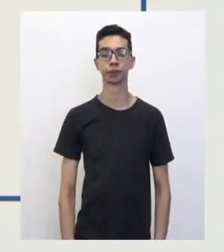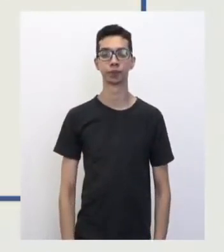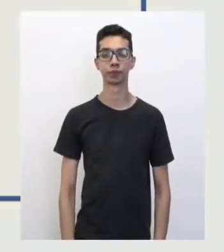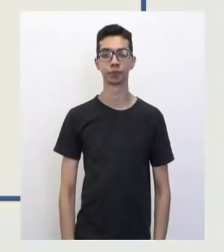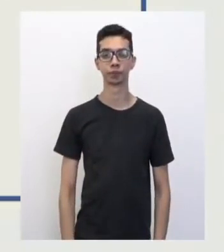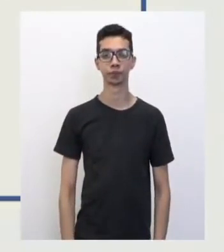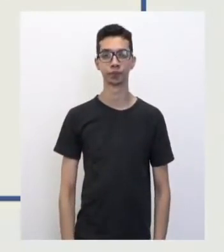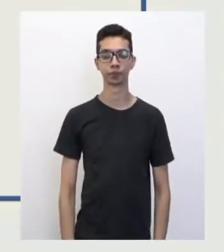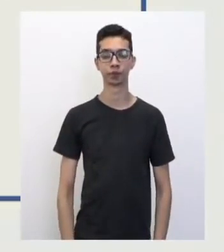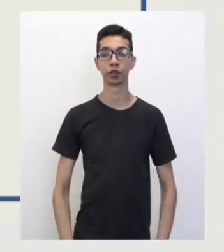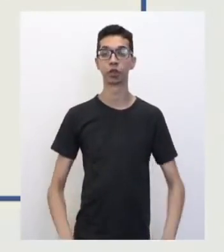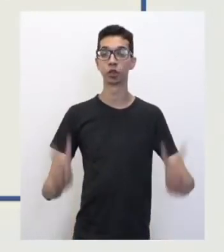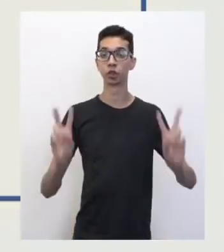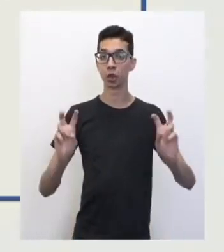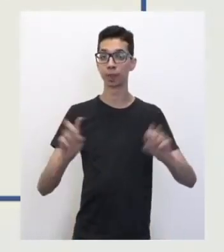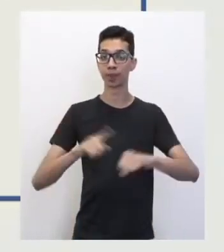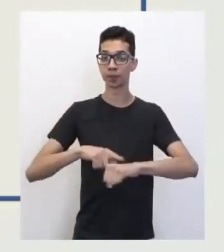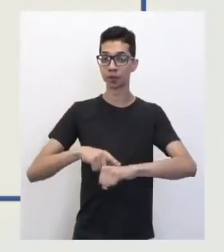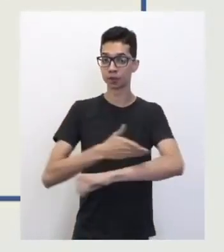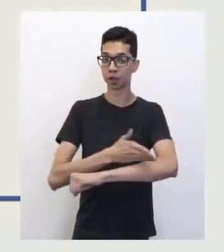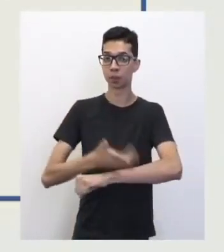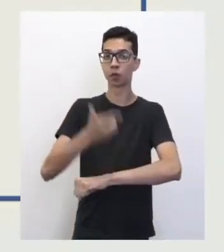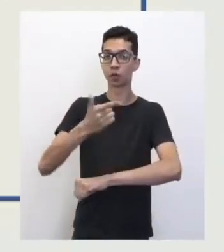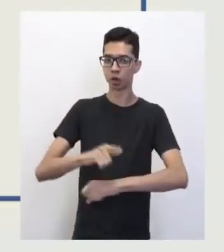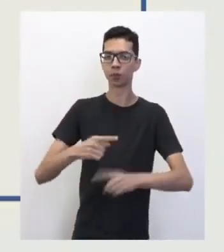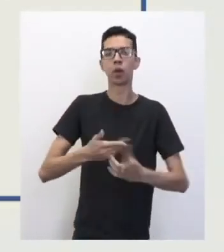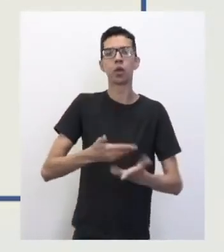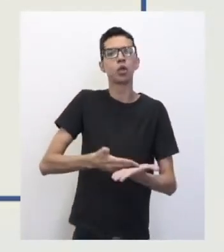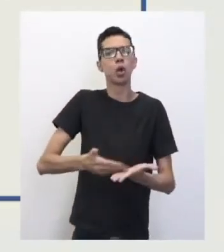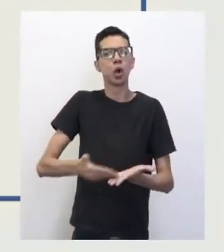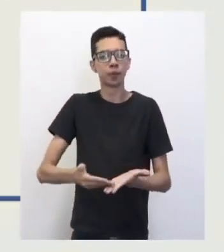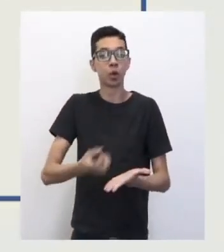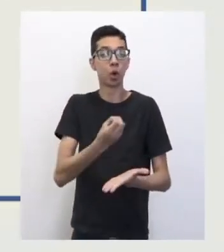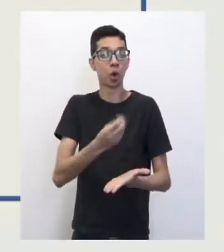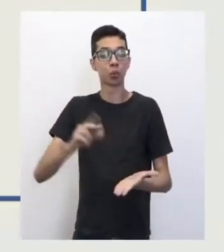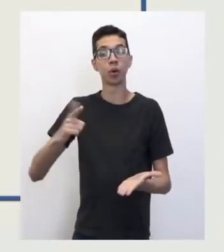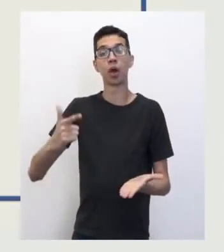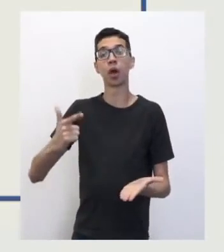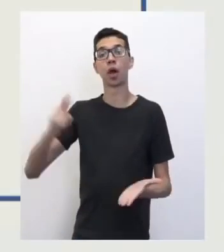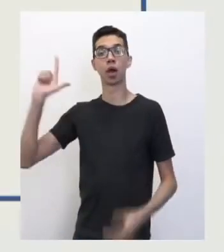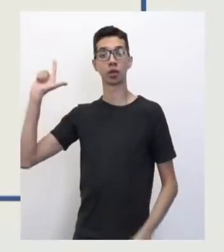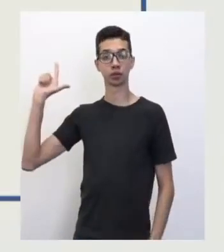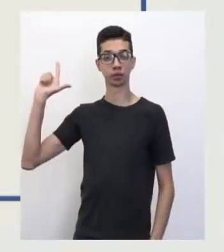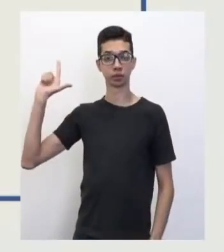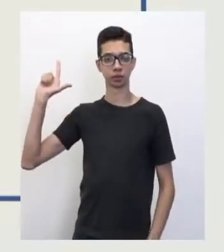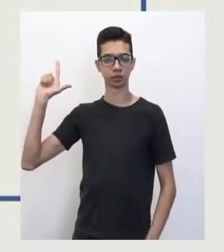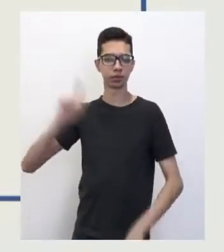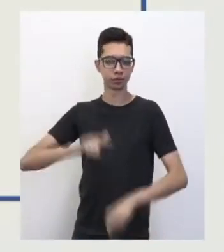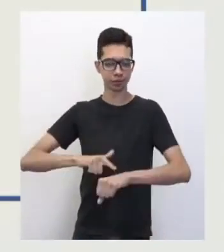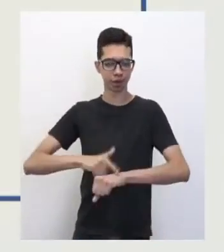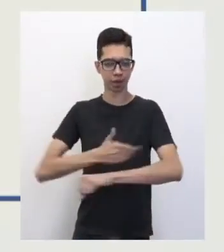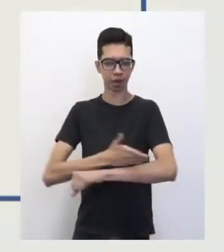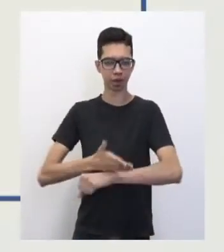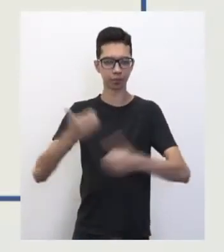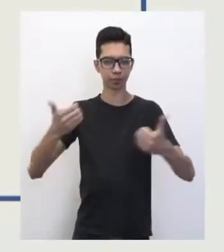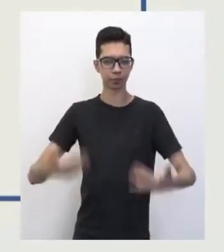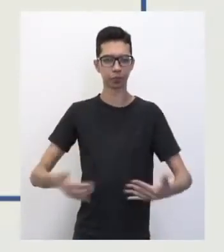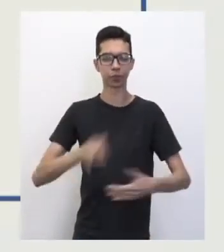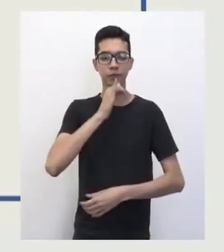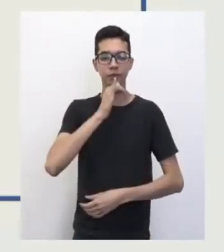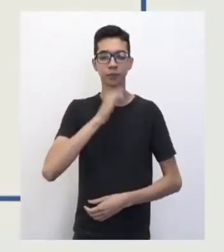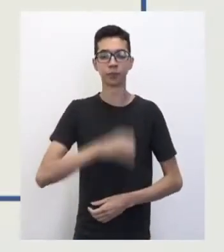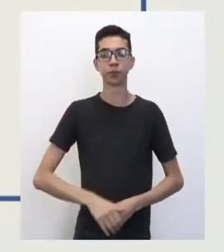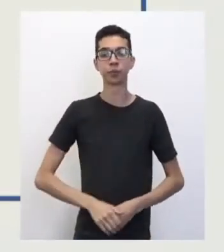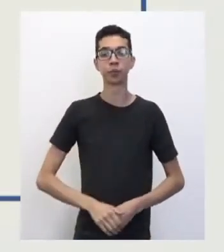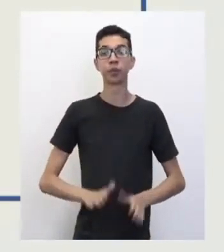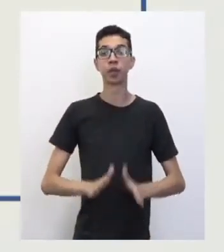situação temporal, né? Então, no começo ou antes, né? Situando no tempo, apenas livros